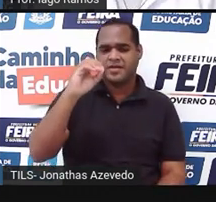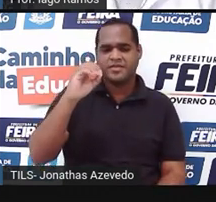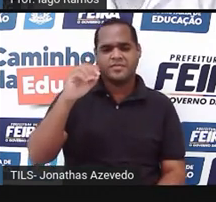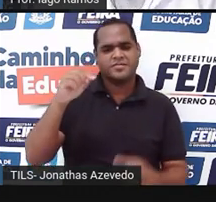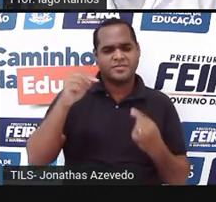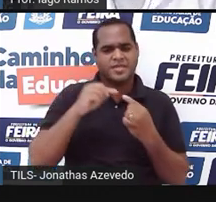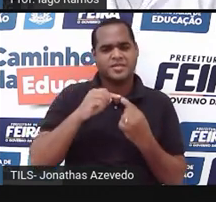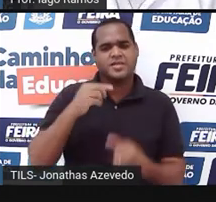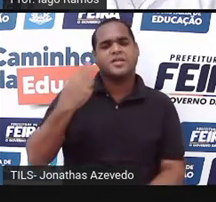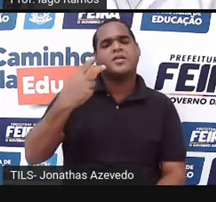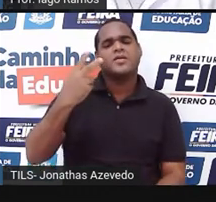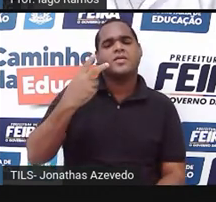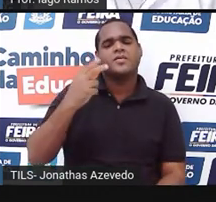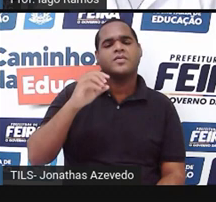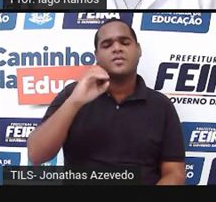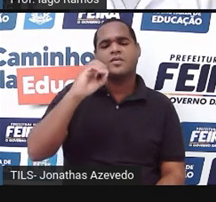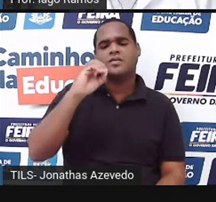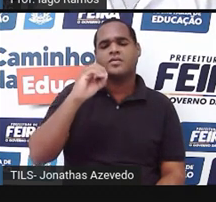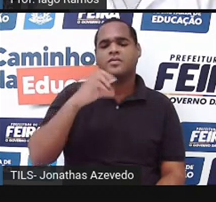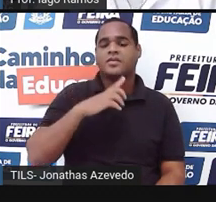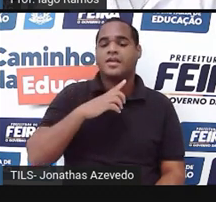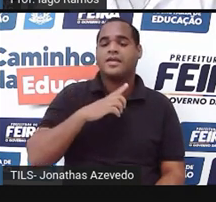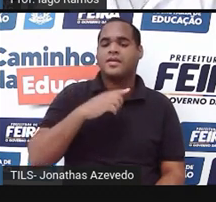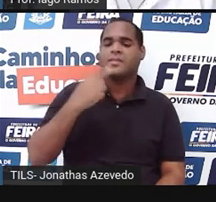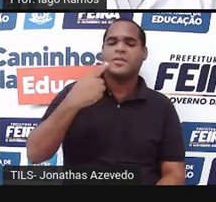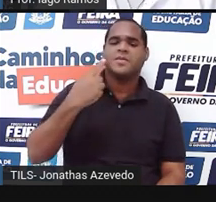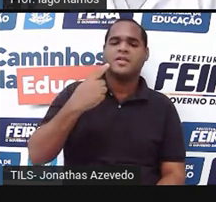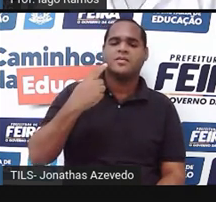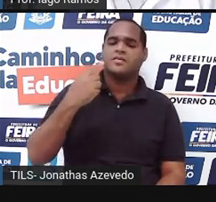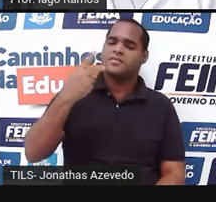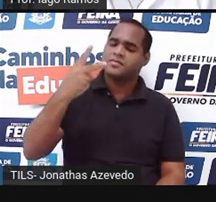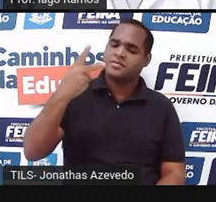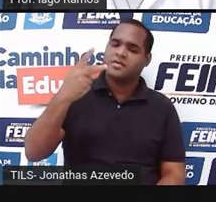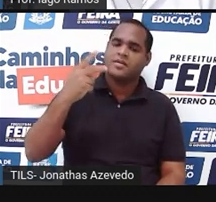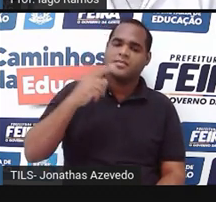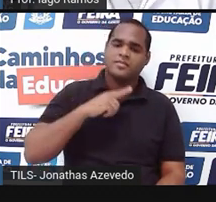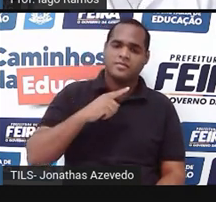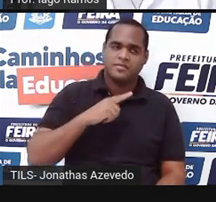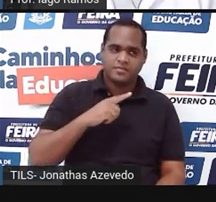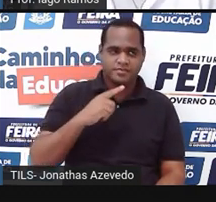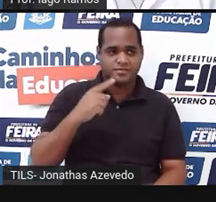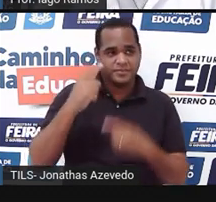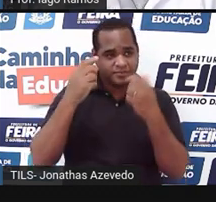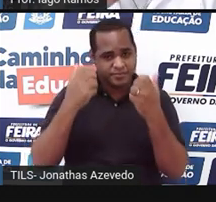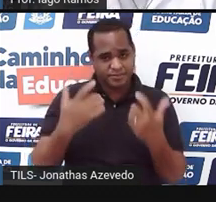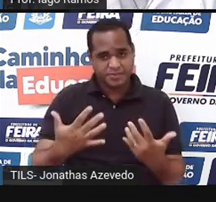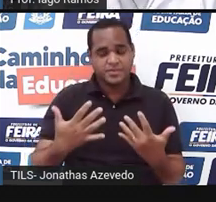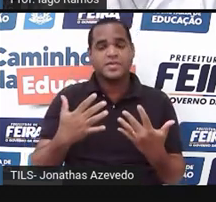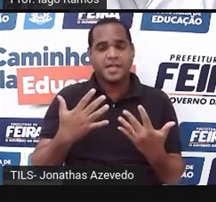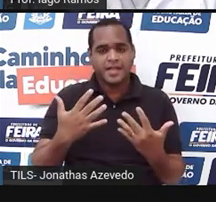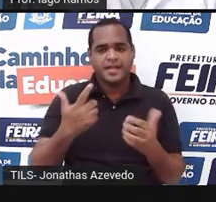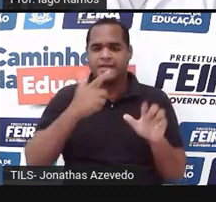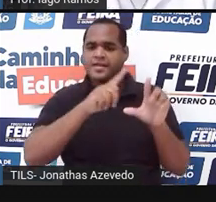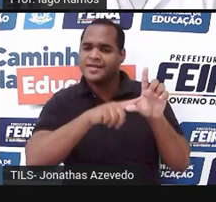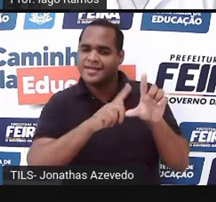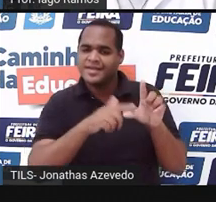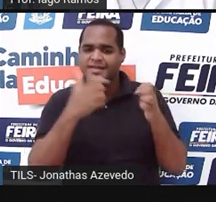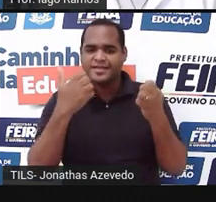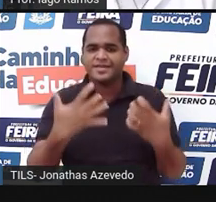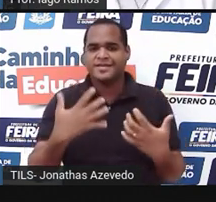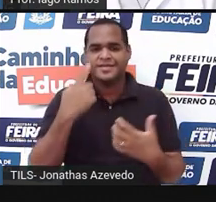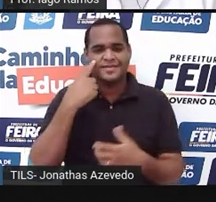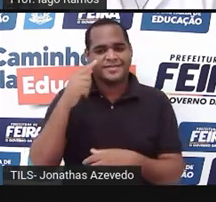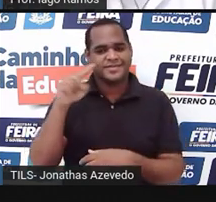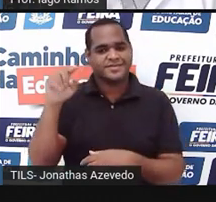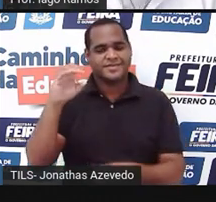do 2º grau e quando a gente sabe que é do primeiro do segundo se for do segundo a letrinha a incógnita